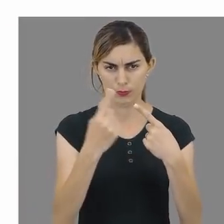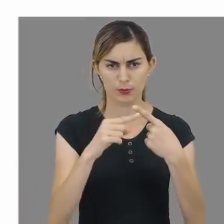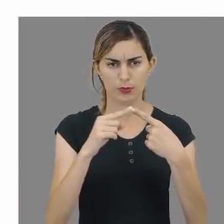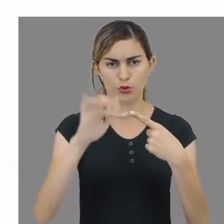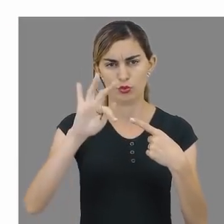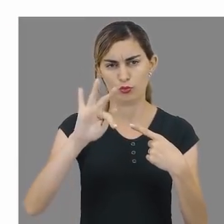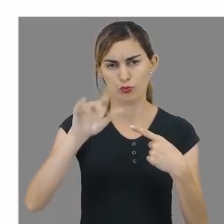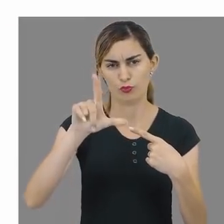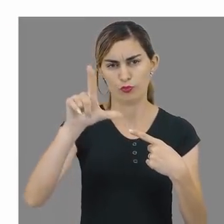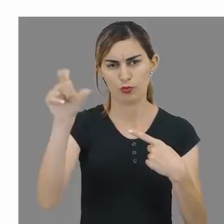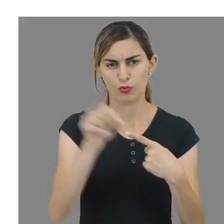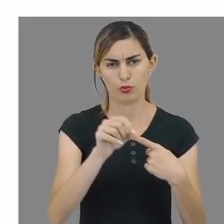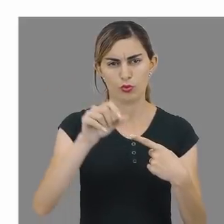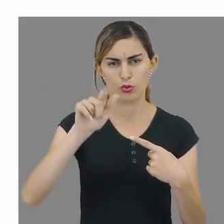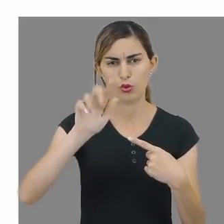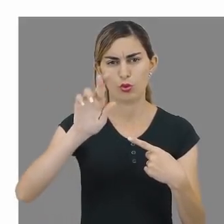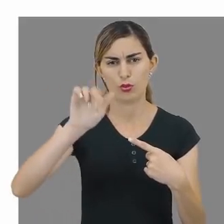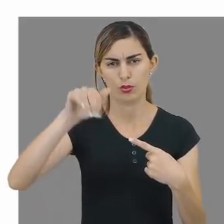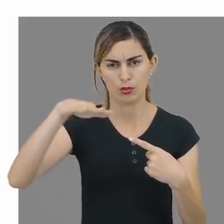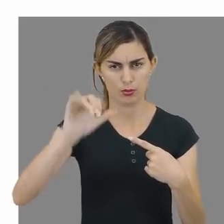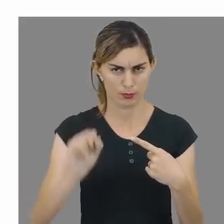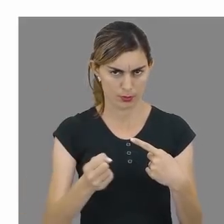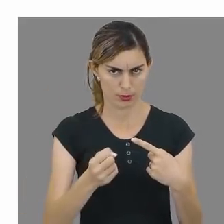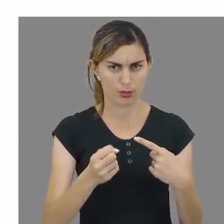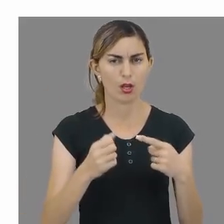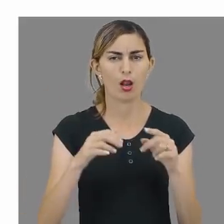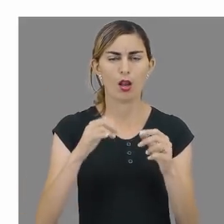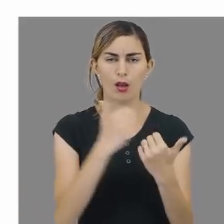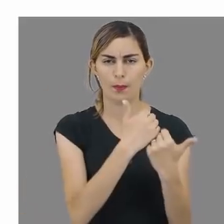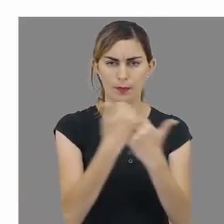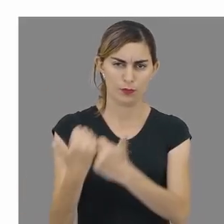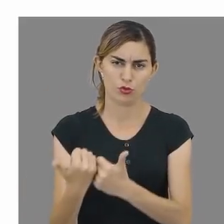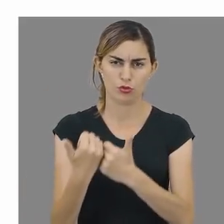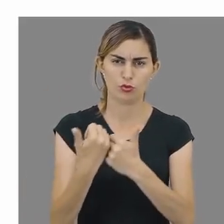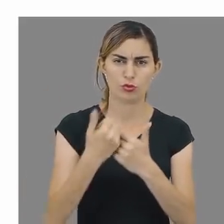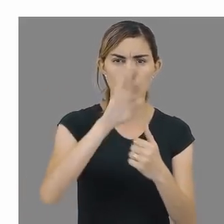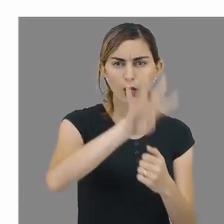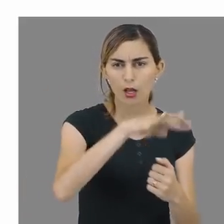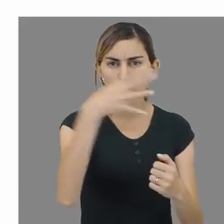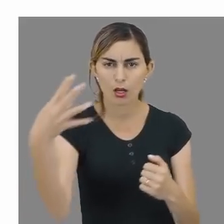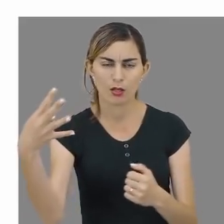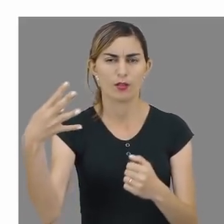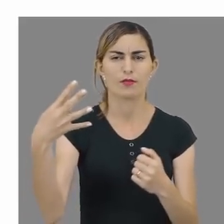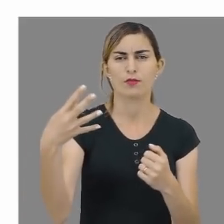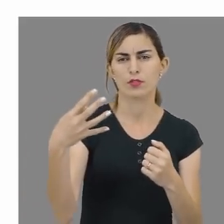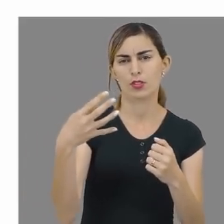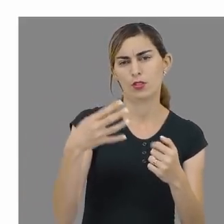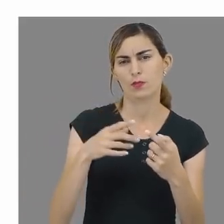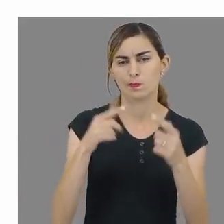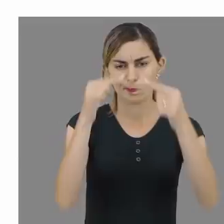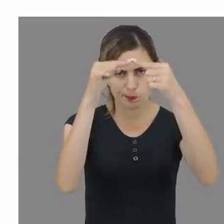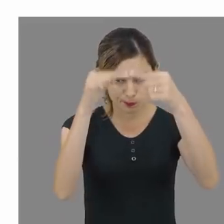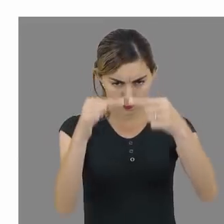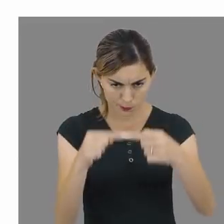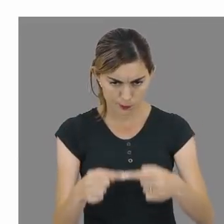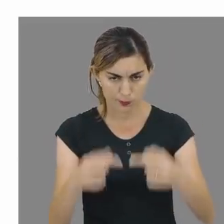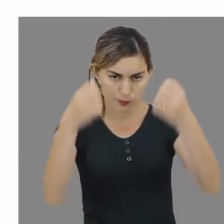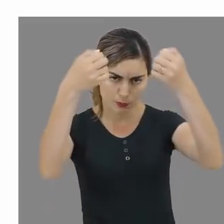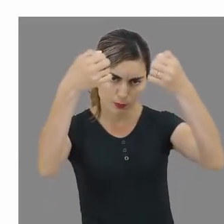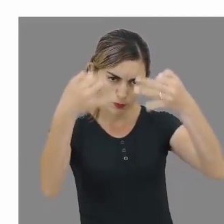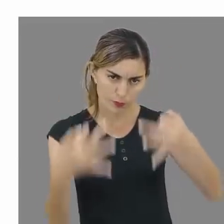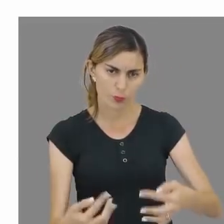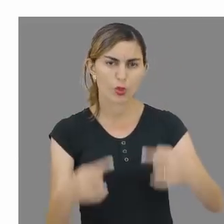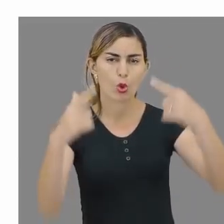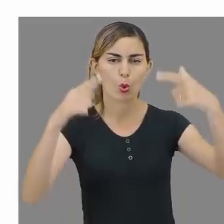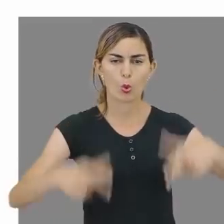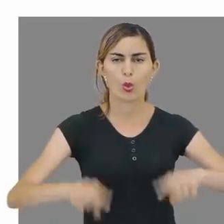o fluxograma, que é uma forma de representação gráfica, onde formas geométricas padronizadas e combinadas descrevem os passos